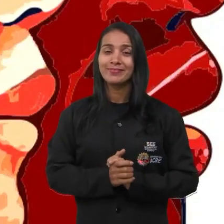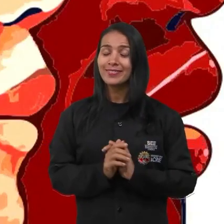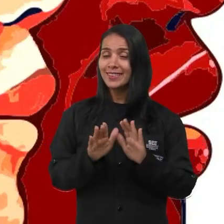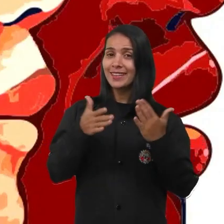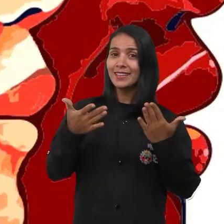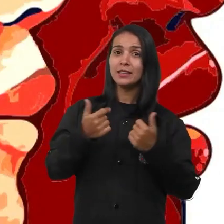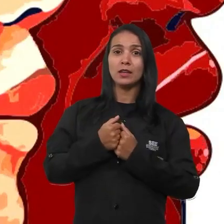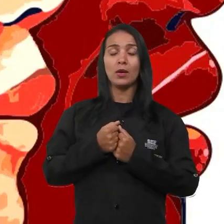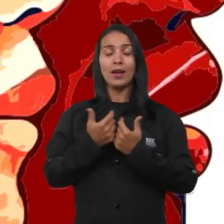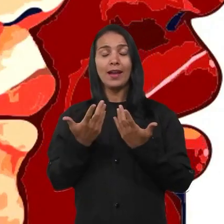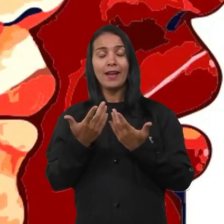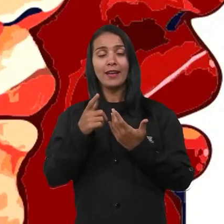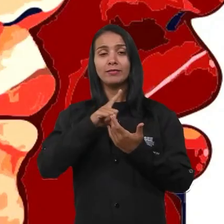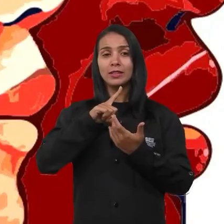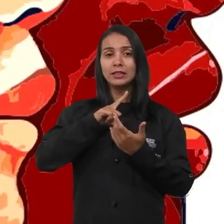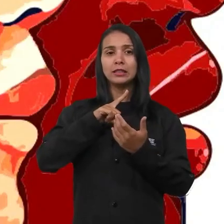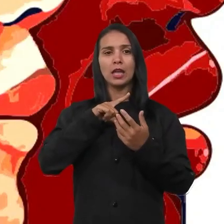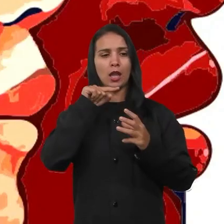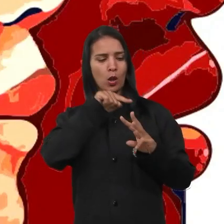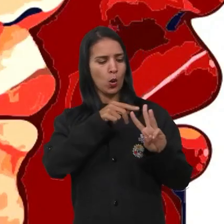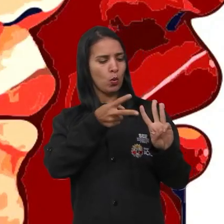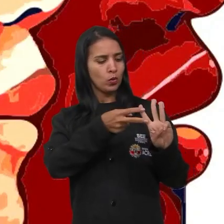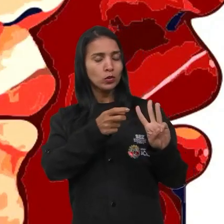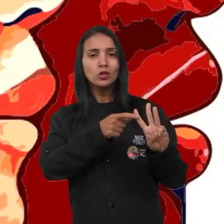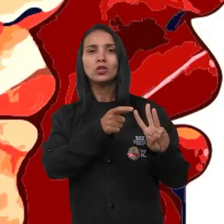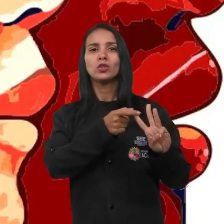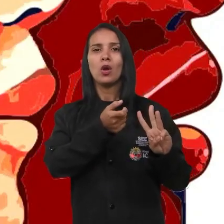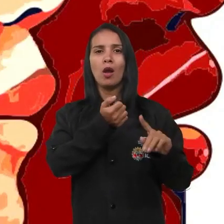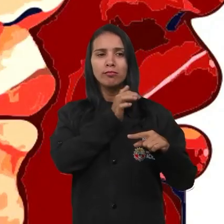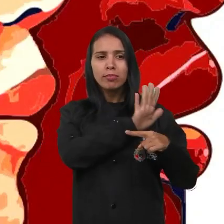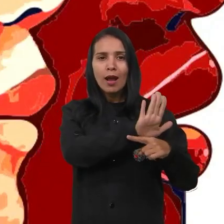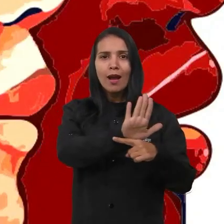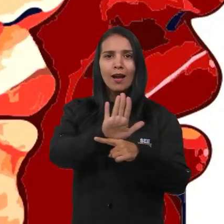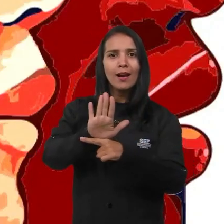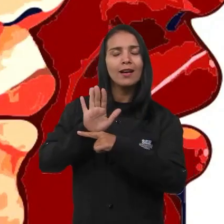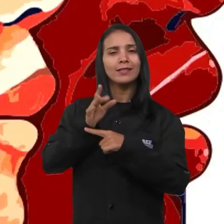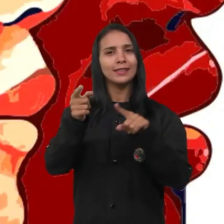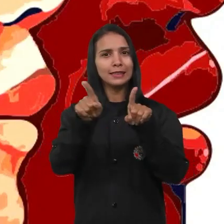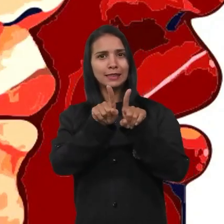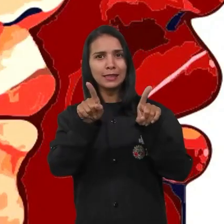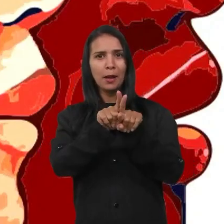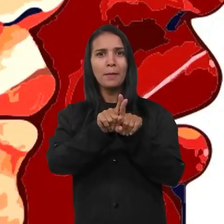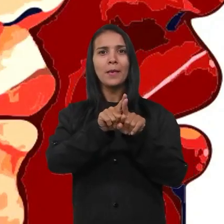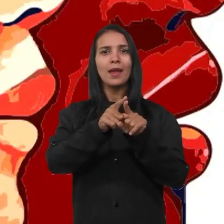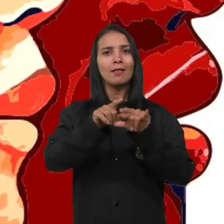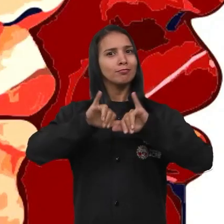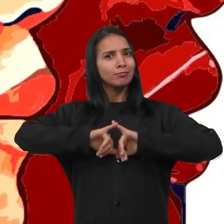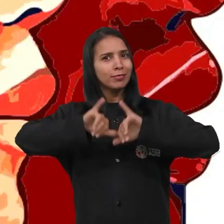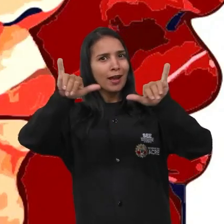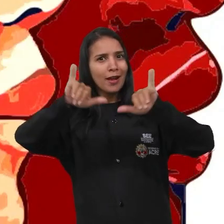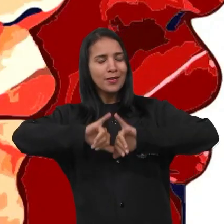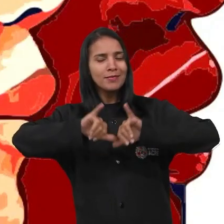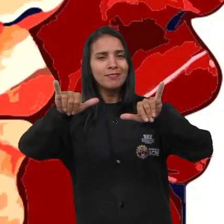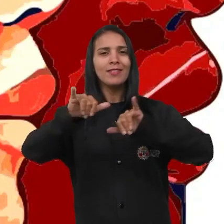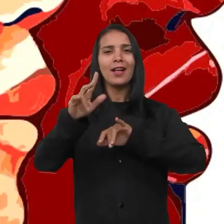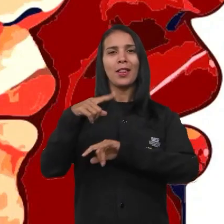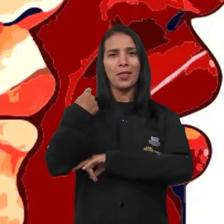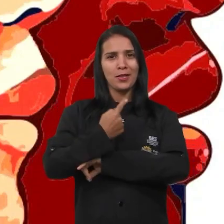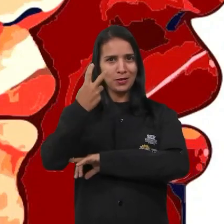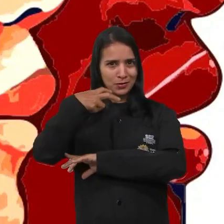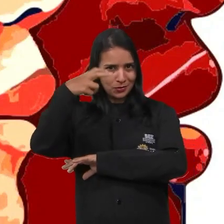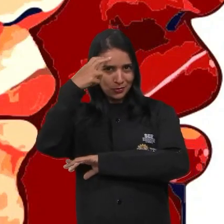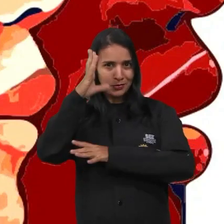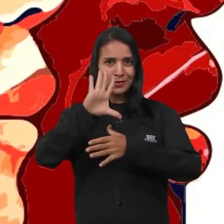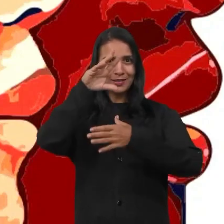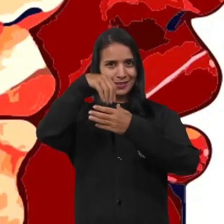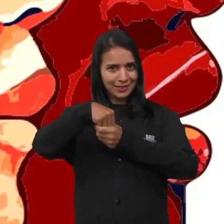suas contribuições estão presentes em várias características, em várias partes aí da nossa cultura. Por